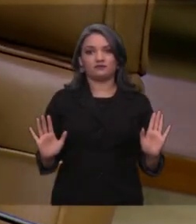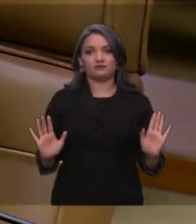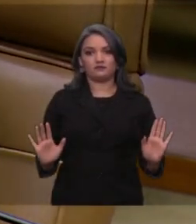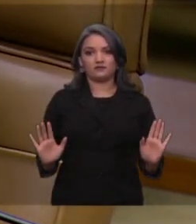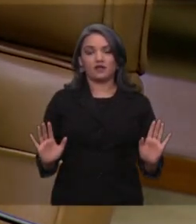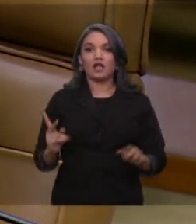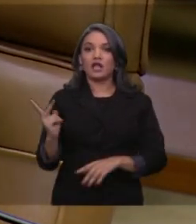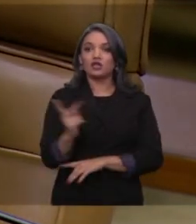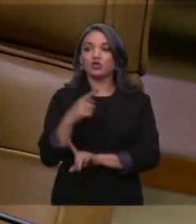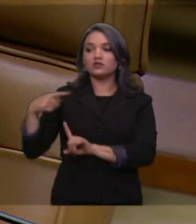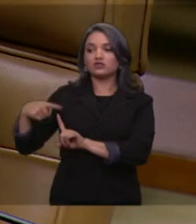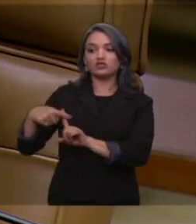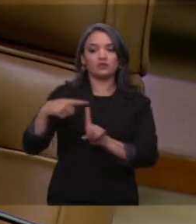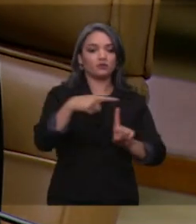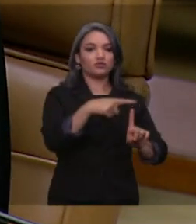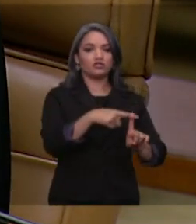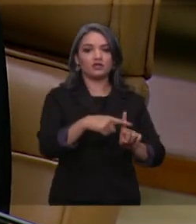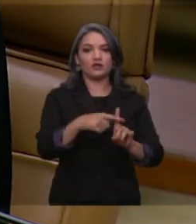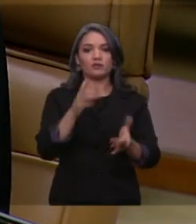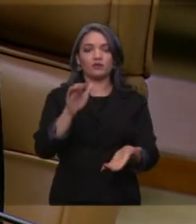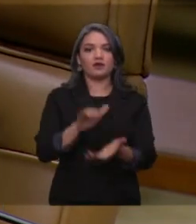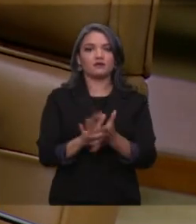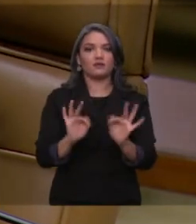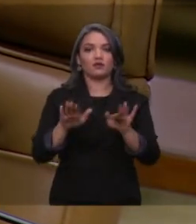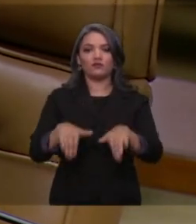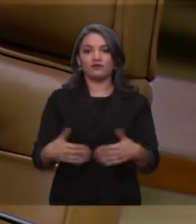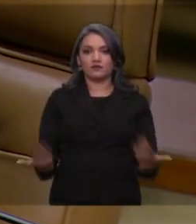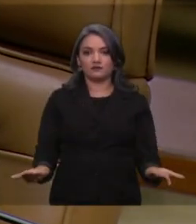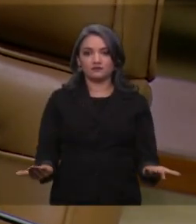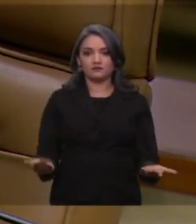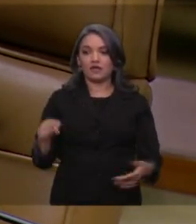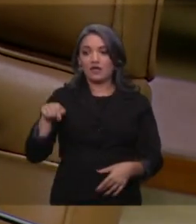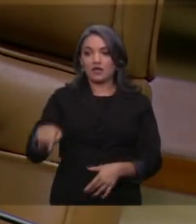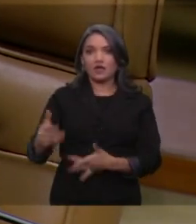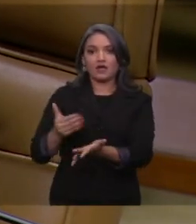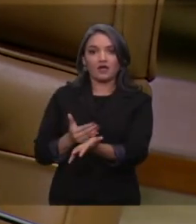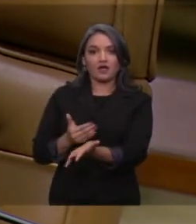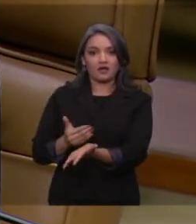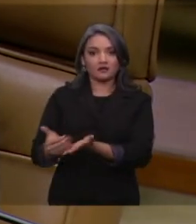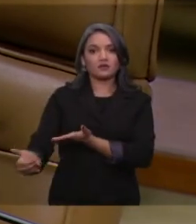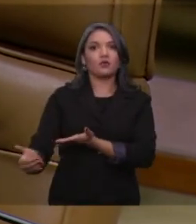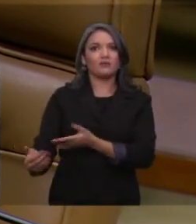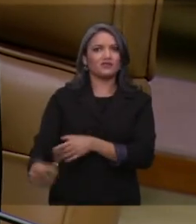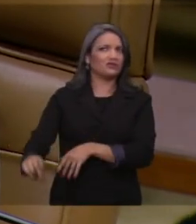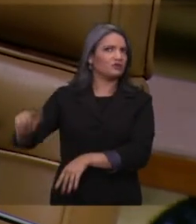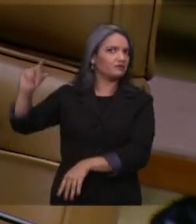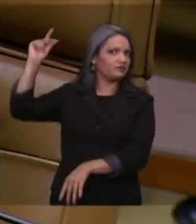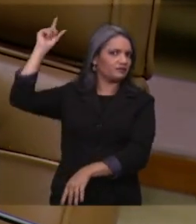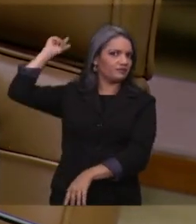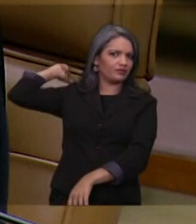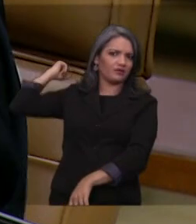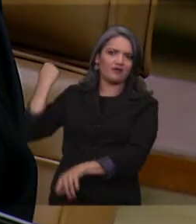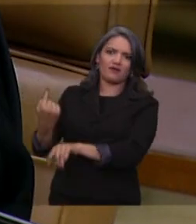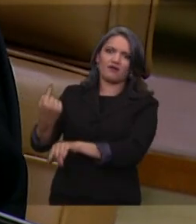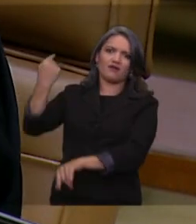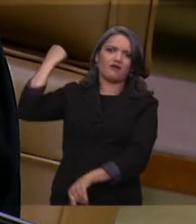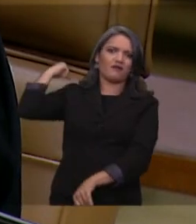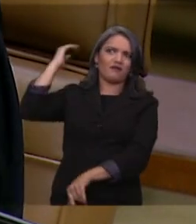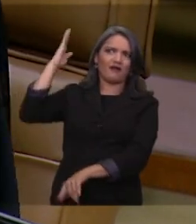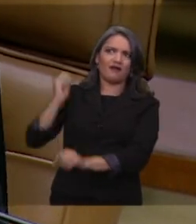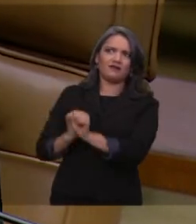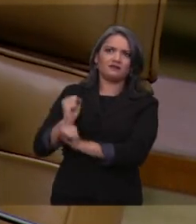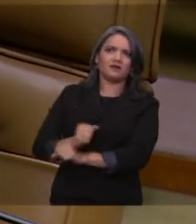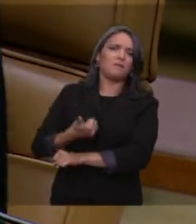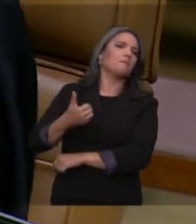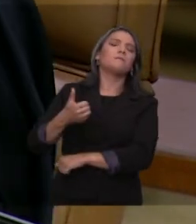de solubilidade. Duas espécies, uma que nasceu antes, a separação judicial, antes no ordenamento jurídico brasileiro, em